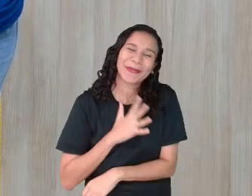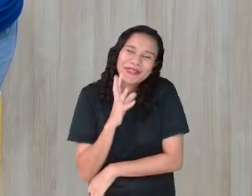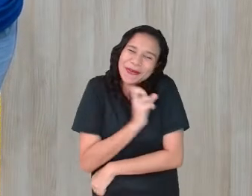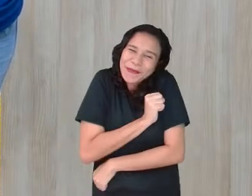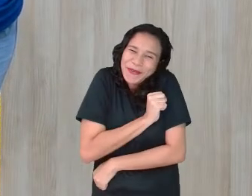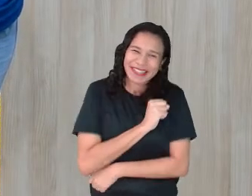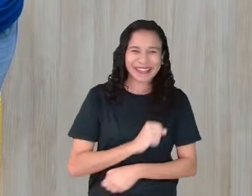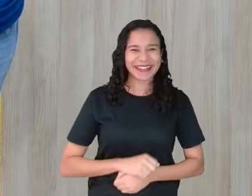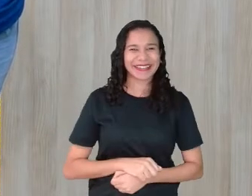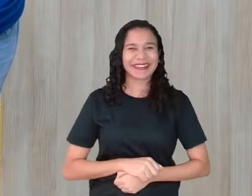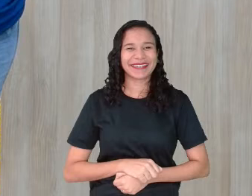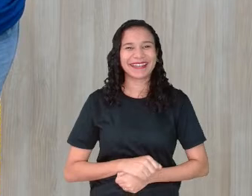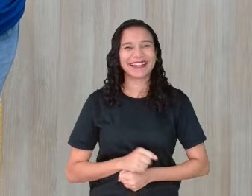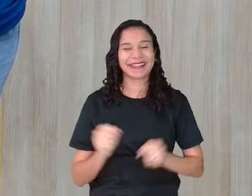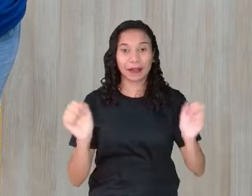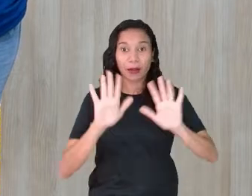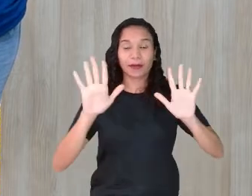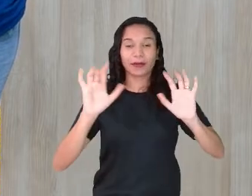amores.